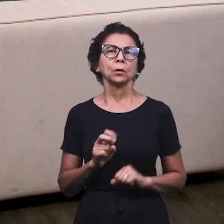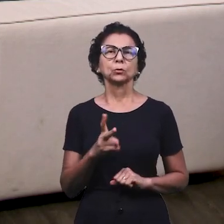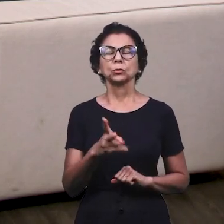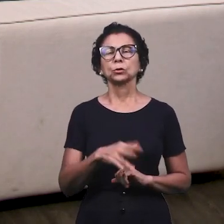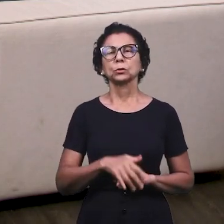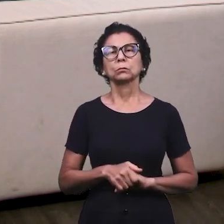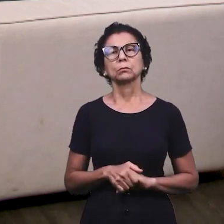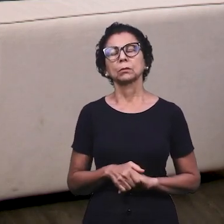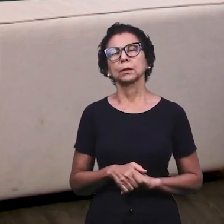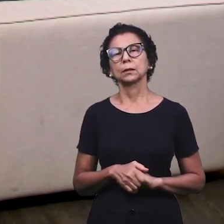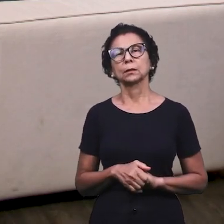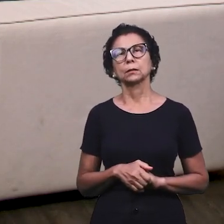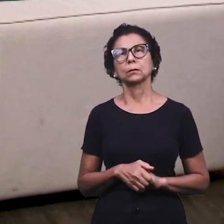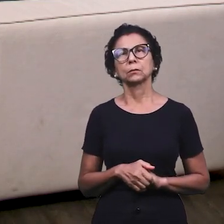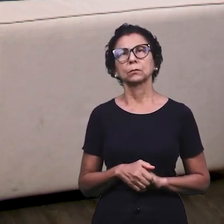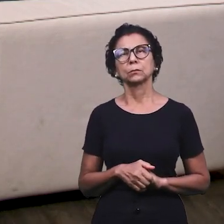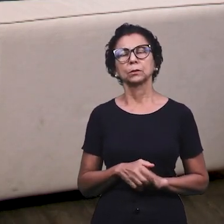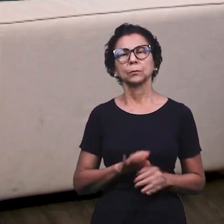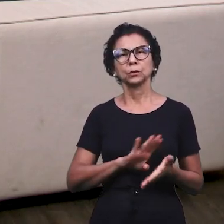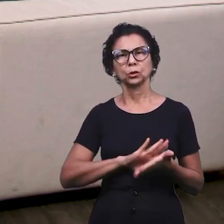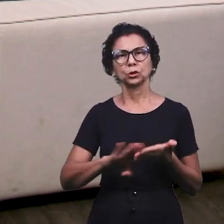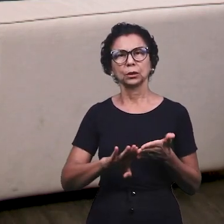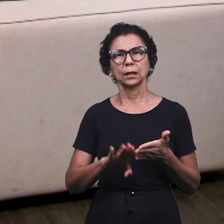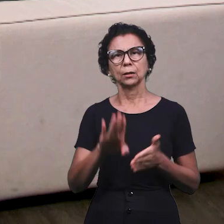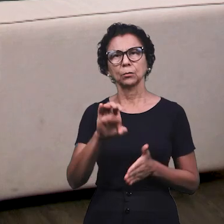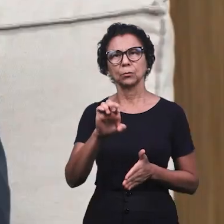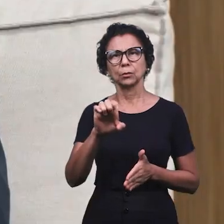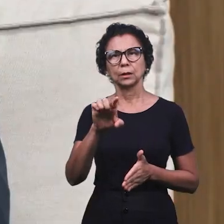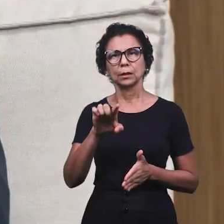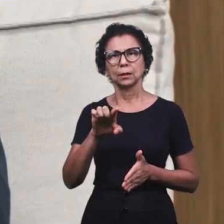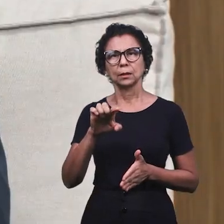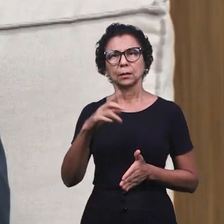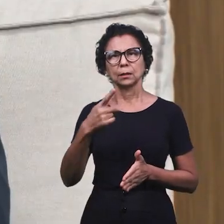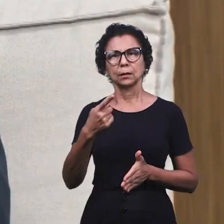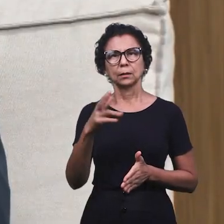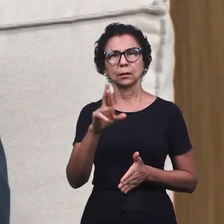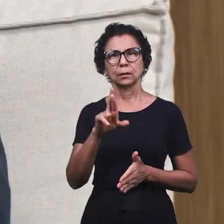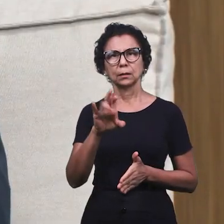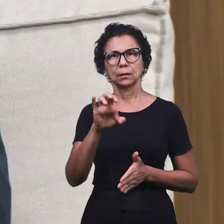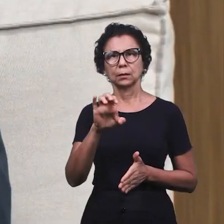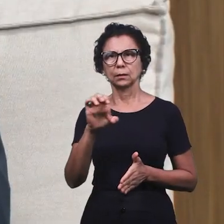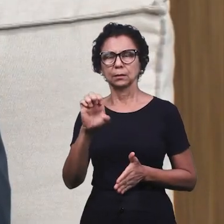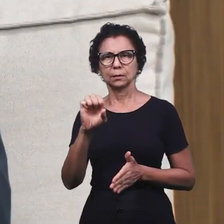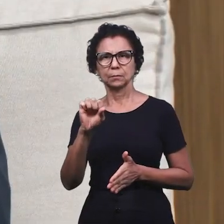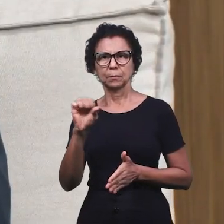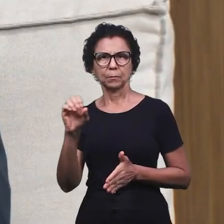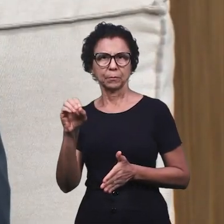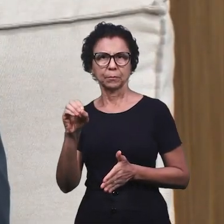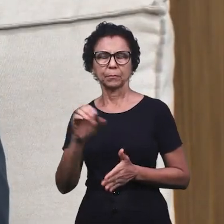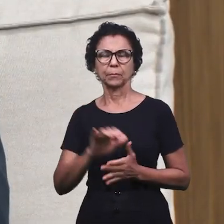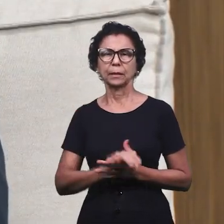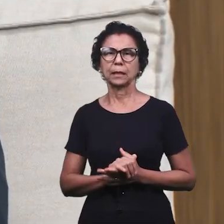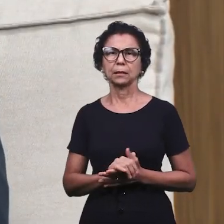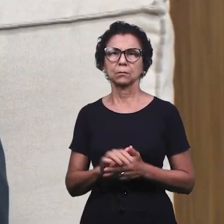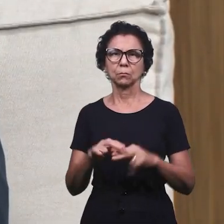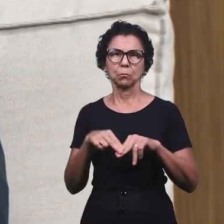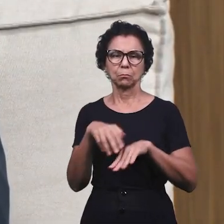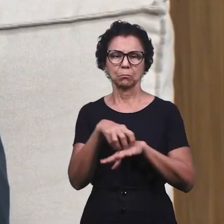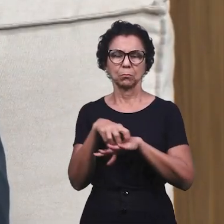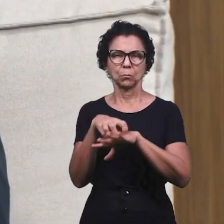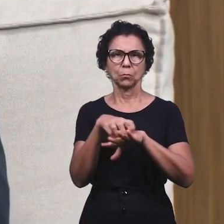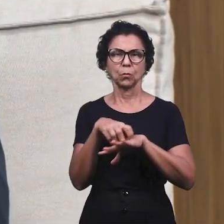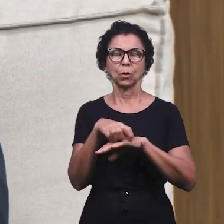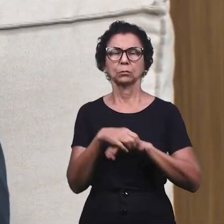no Simples Nacional, tirar o expresso. O que a gente sempre fala, e a gente encontra muito